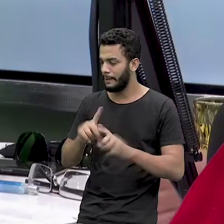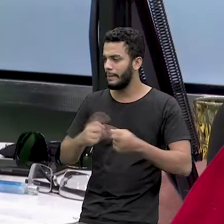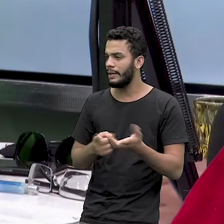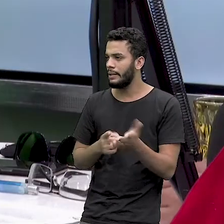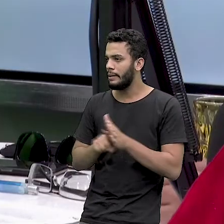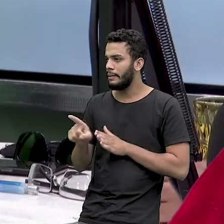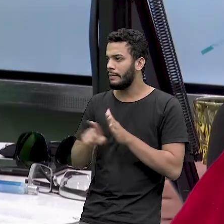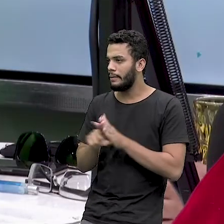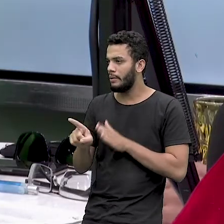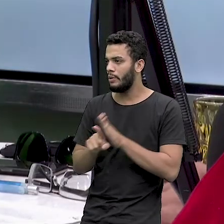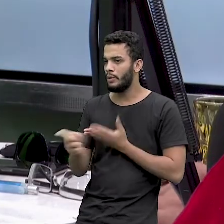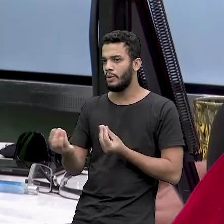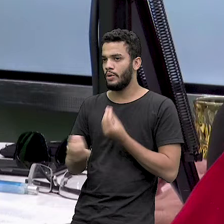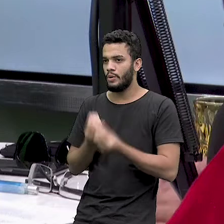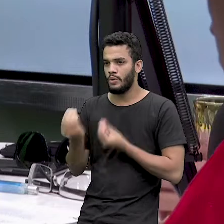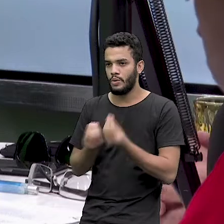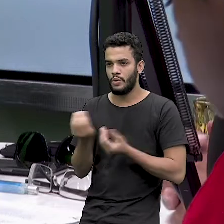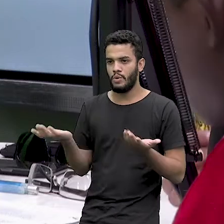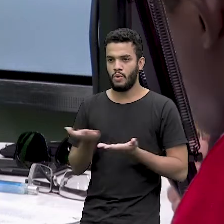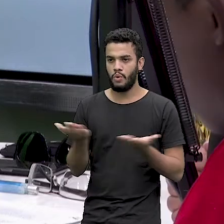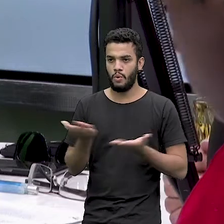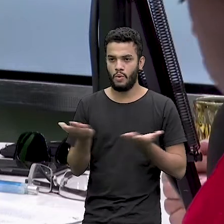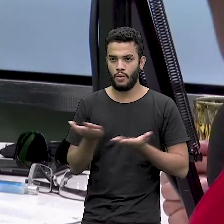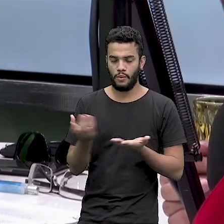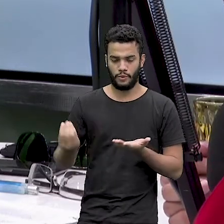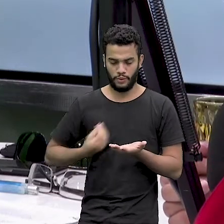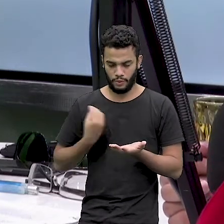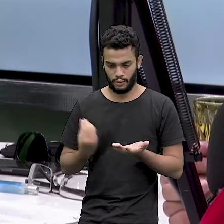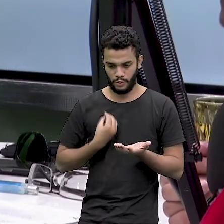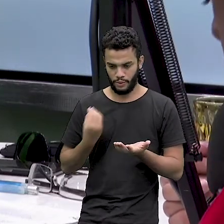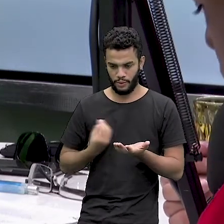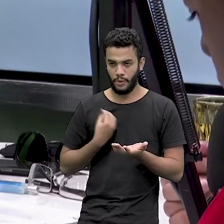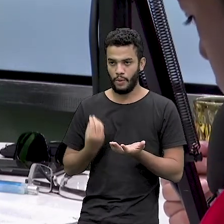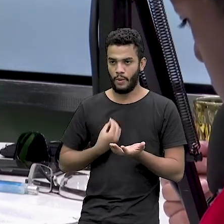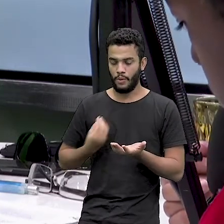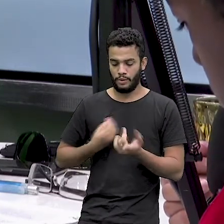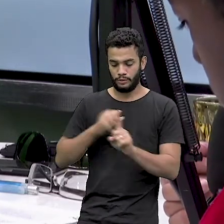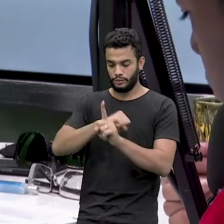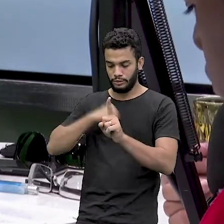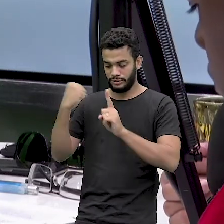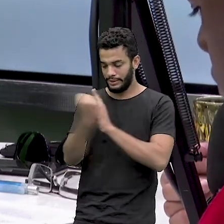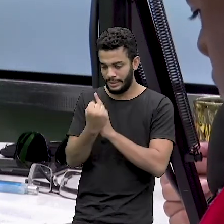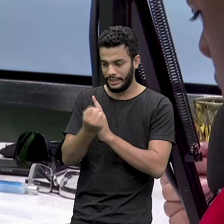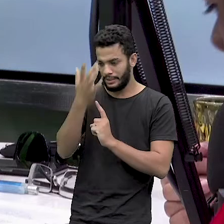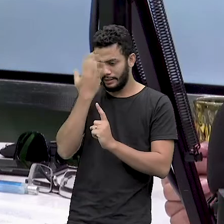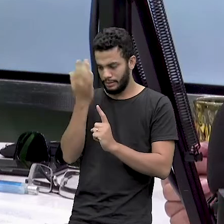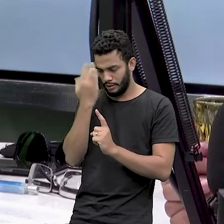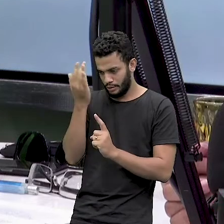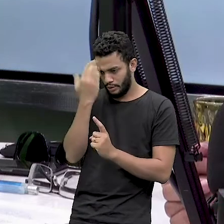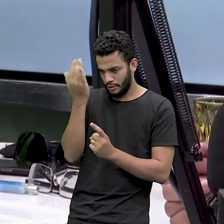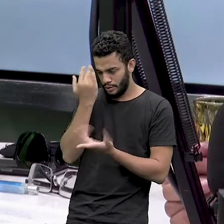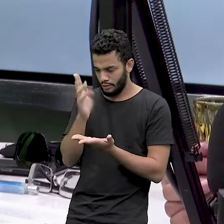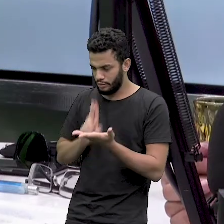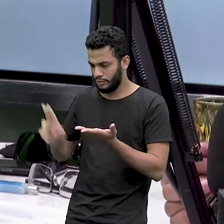que eu falei, o consumo está moldando as pessoas, né? As pessoas precisam ter